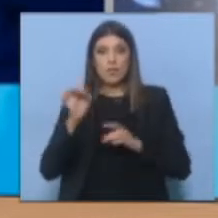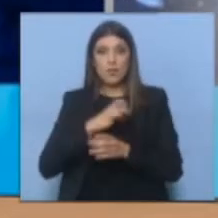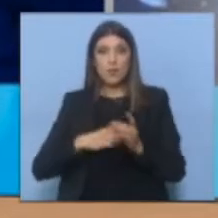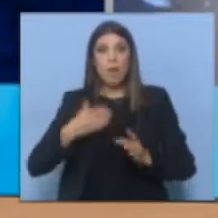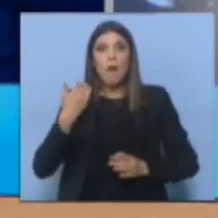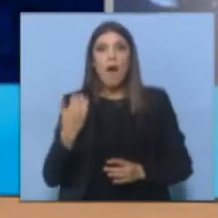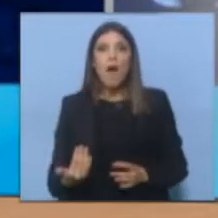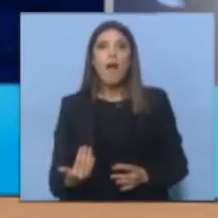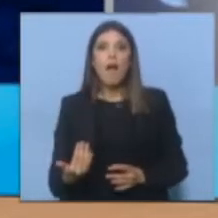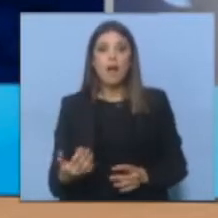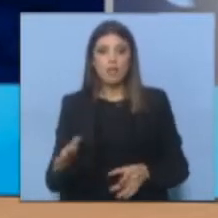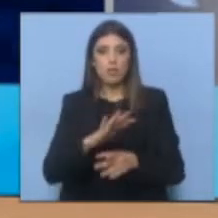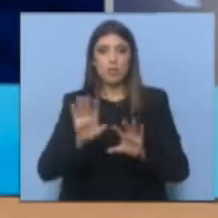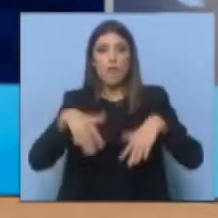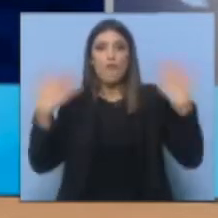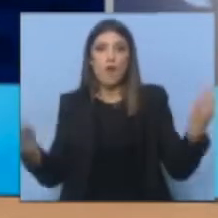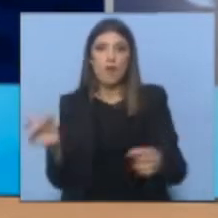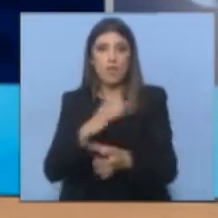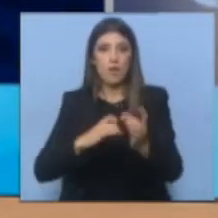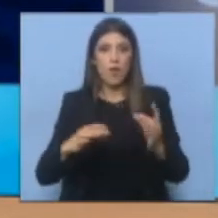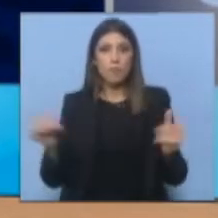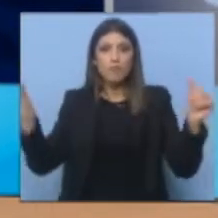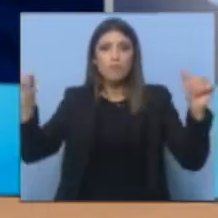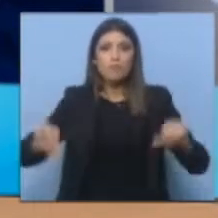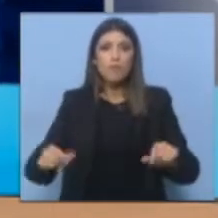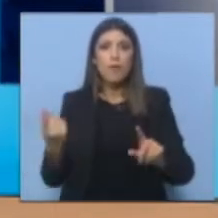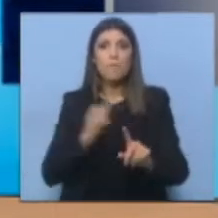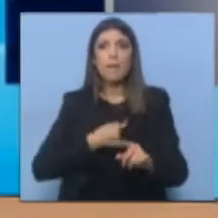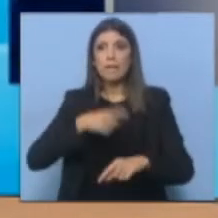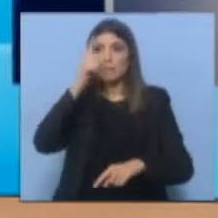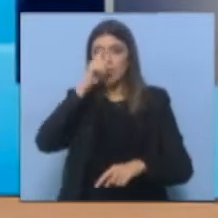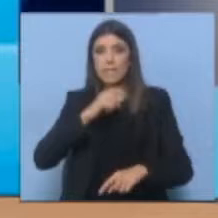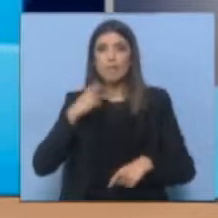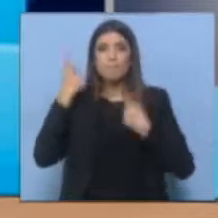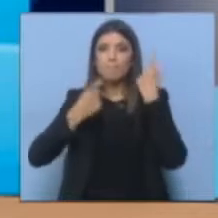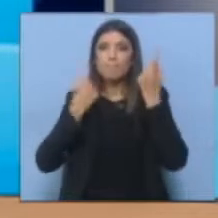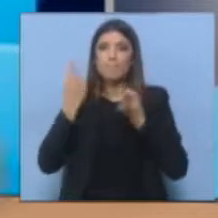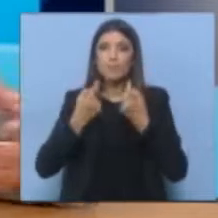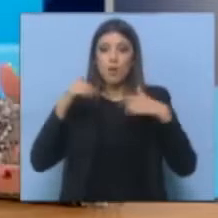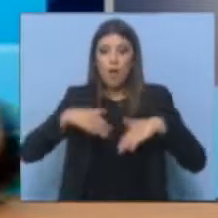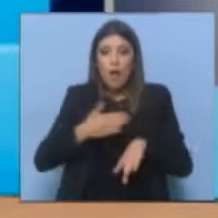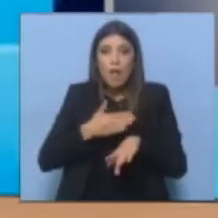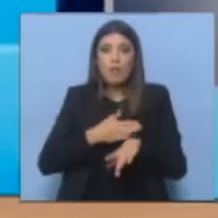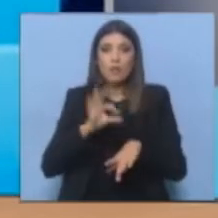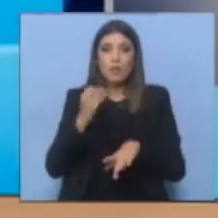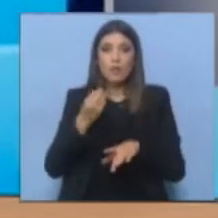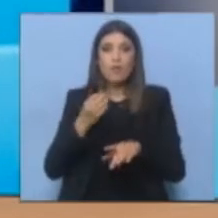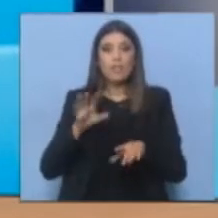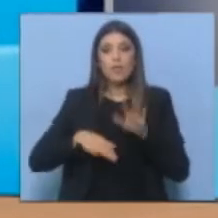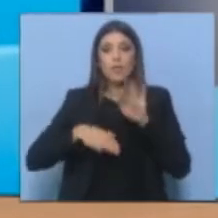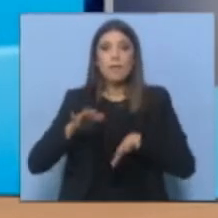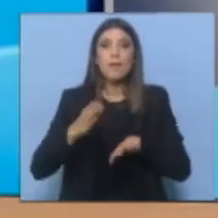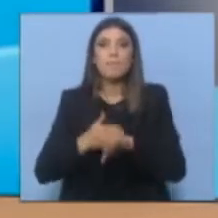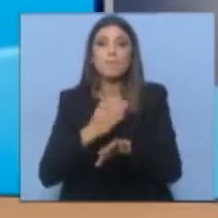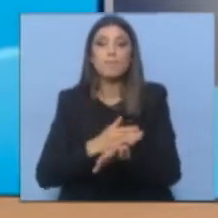estes testemunhos, há estas pessoas e que ajuda-nos de facto a pensar e a refletir também nesta nossa Quaresma, neste nosso caminho de preparação até à